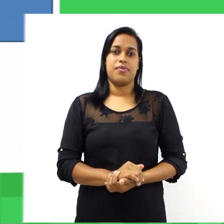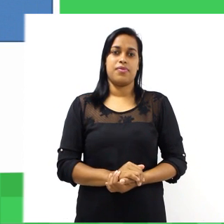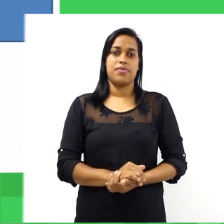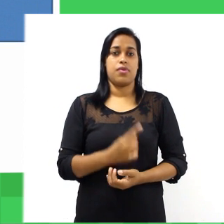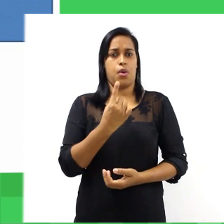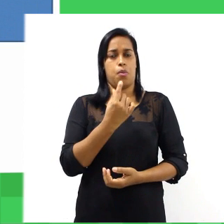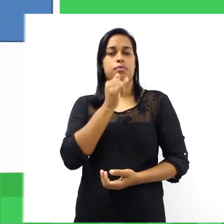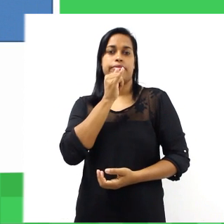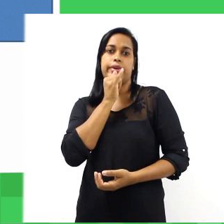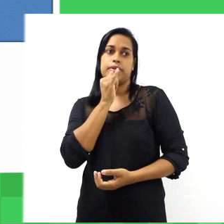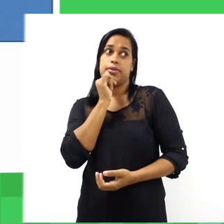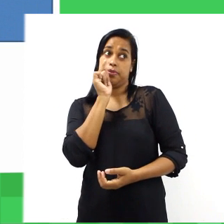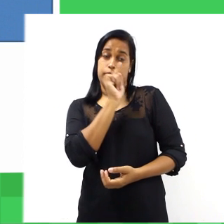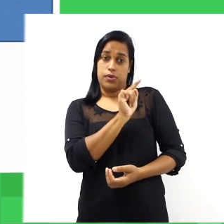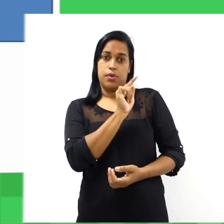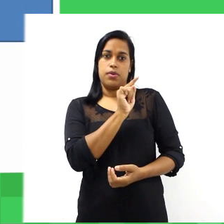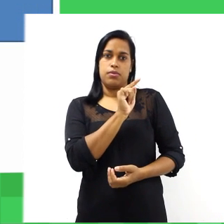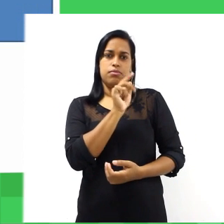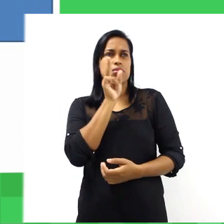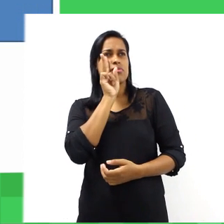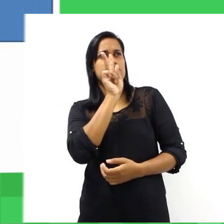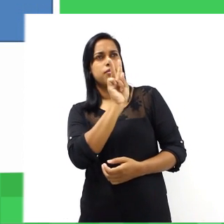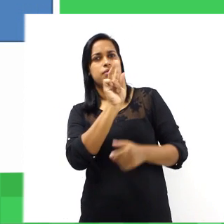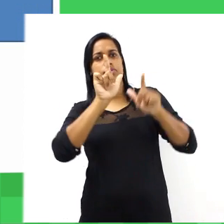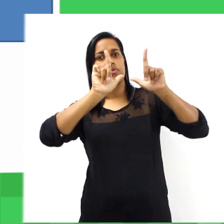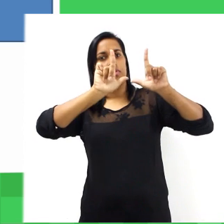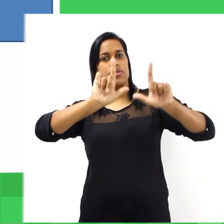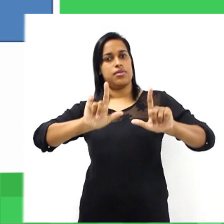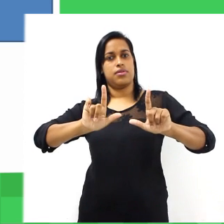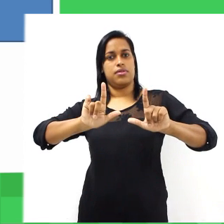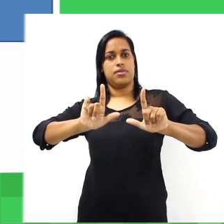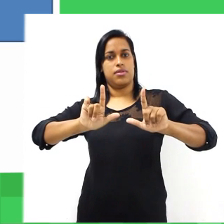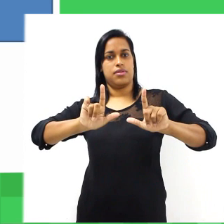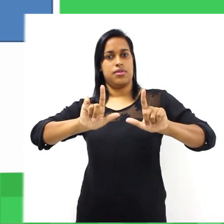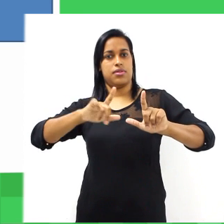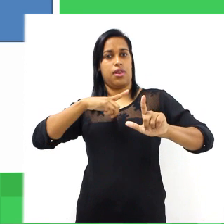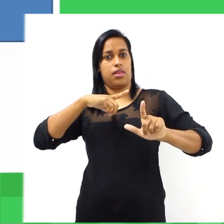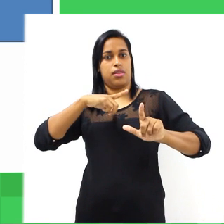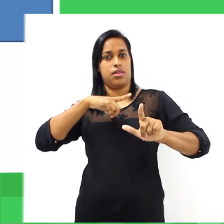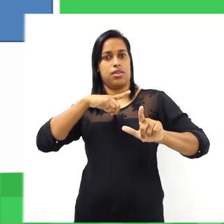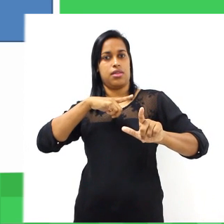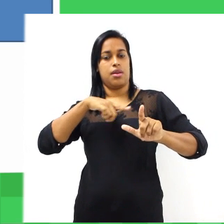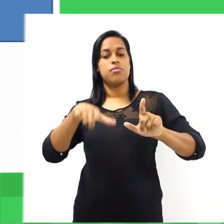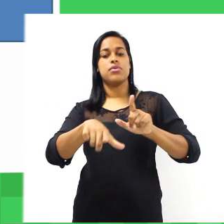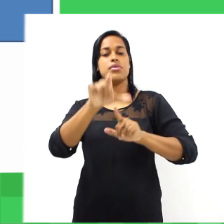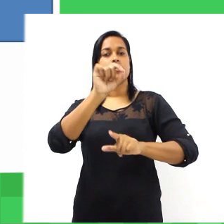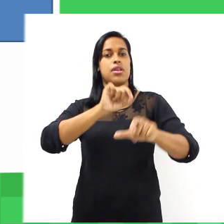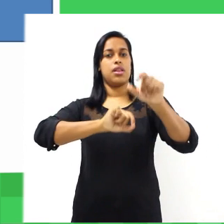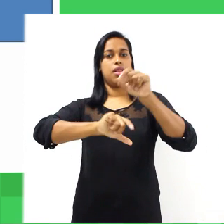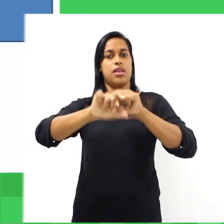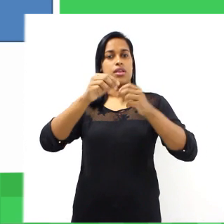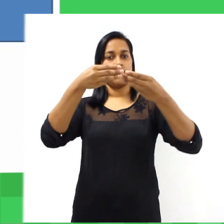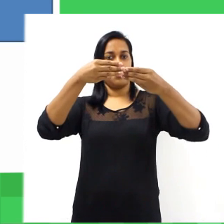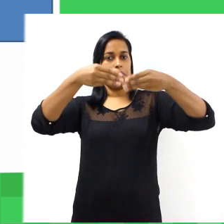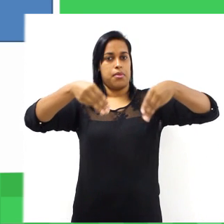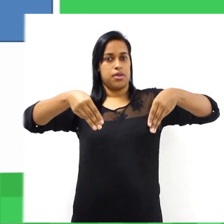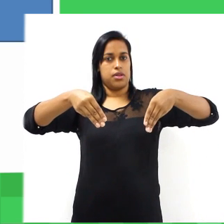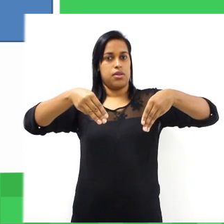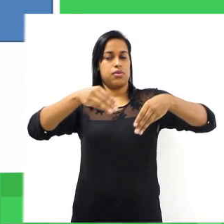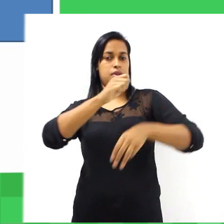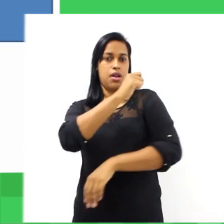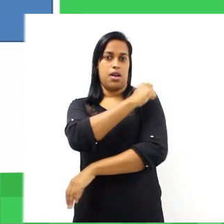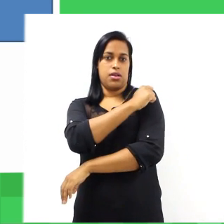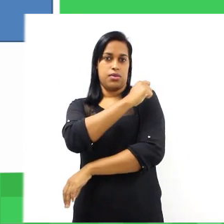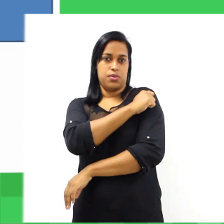Em um exemplo aqui, a gente pode visualizar no slide, nós temos select matrícula from